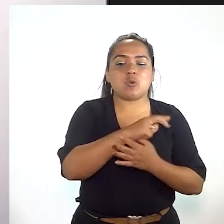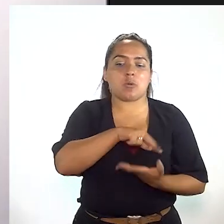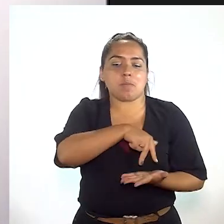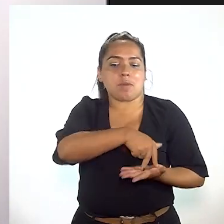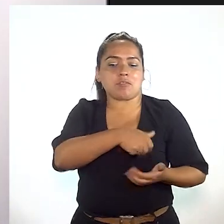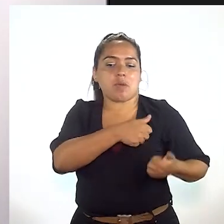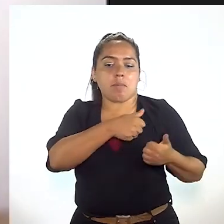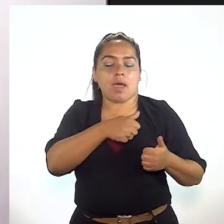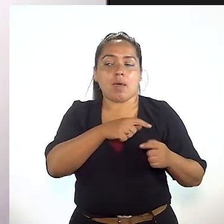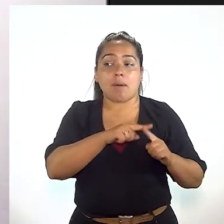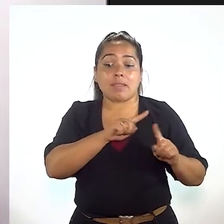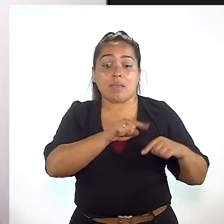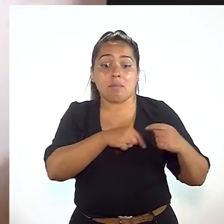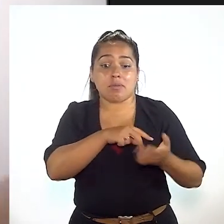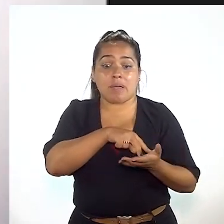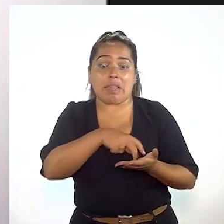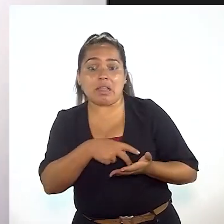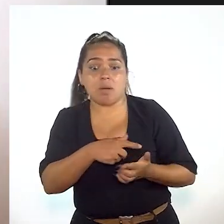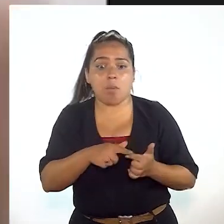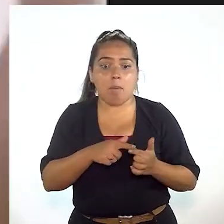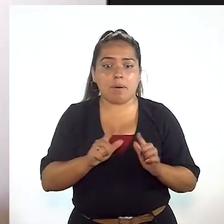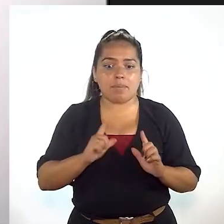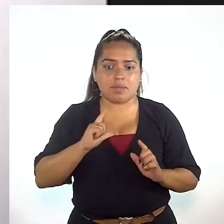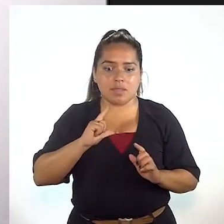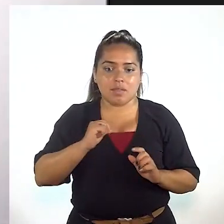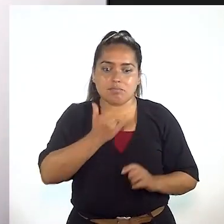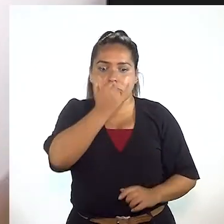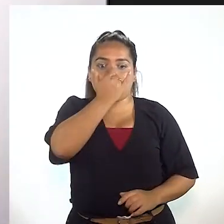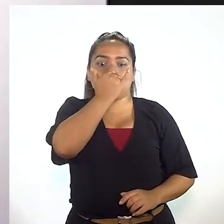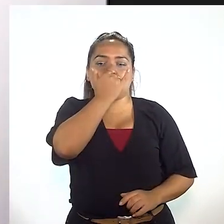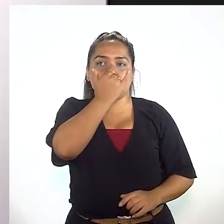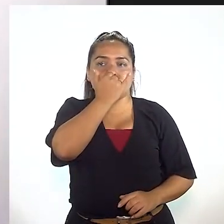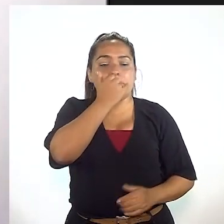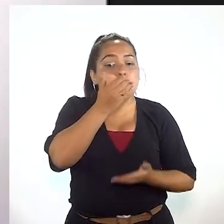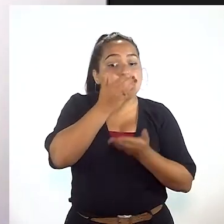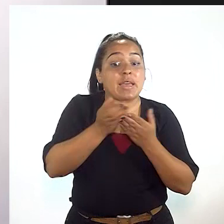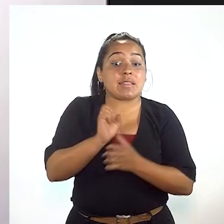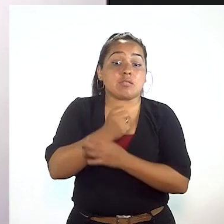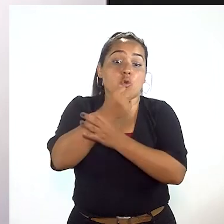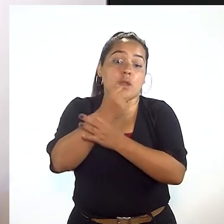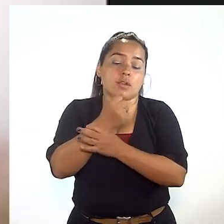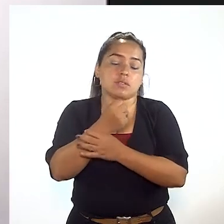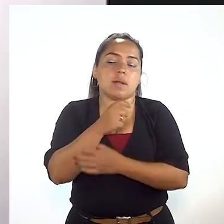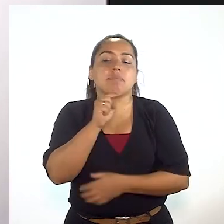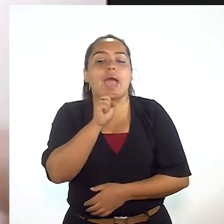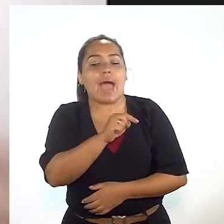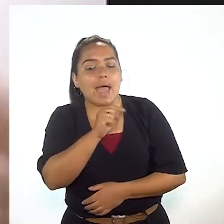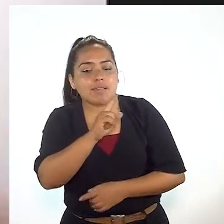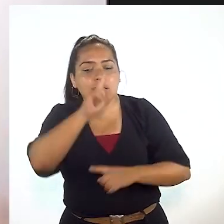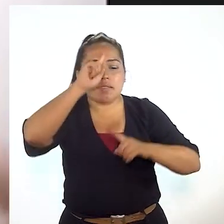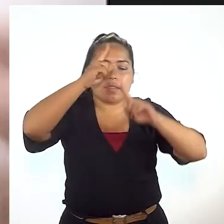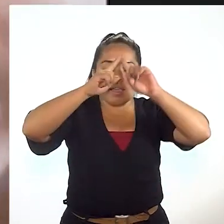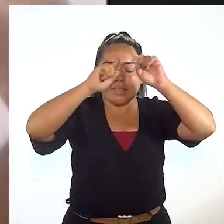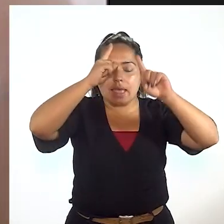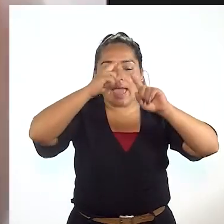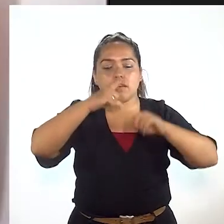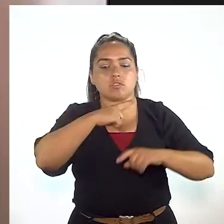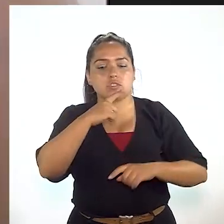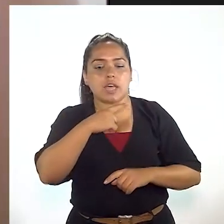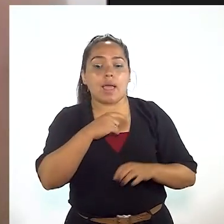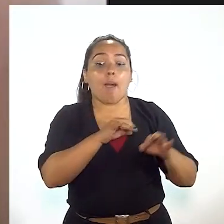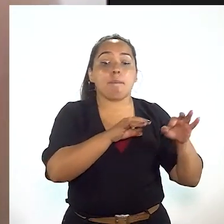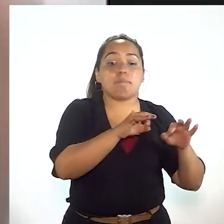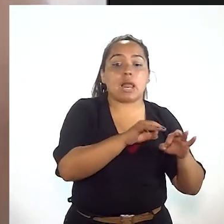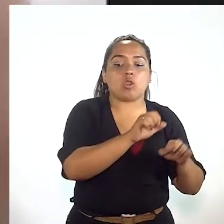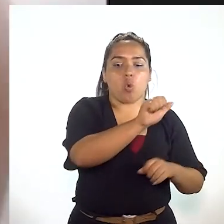mas, ao mesmo tempo, daqui a pouco esse tapete pode ser puxado e a gente já não está mais num lugar tão fixo. E a partir desse momento, a partir dessas